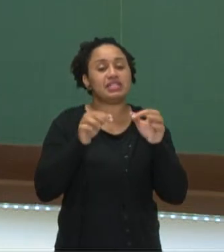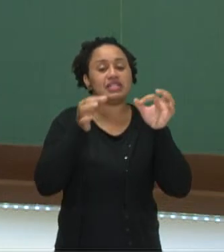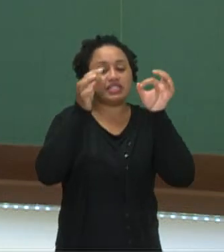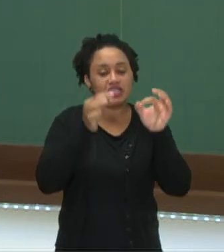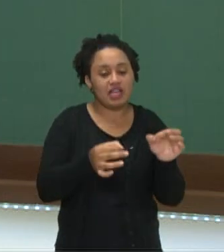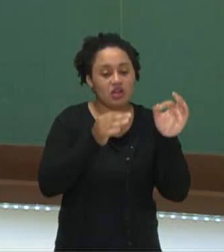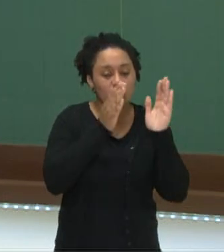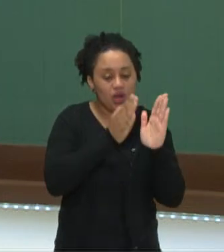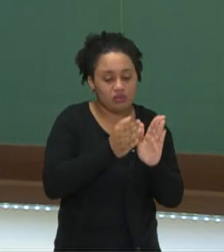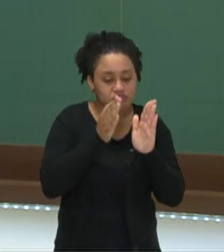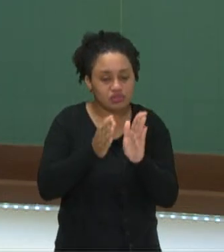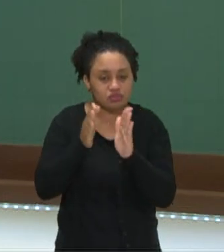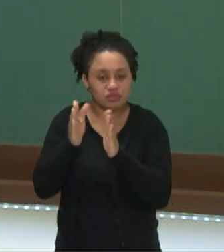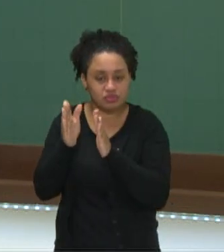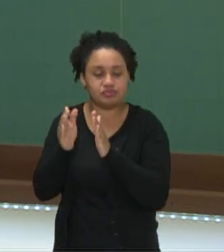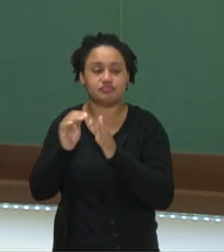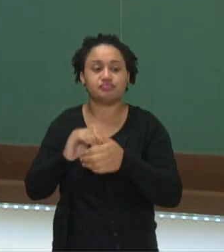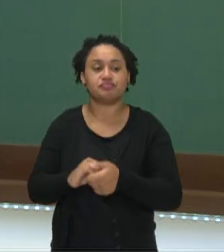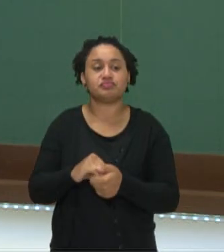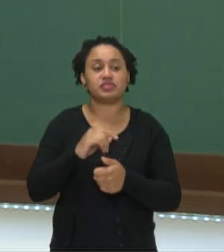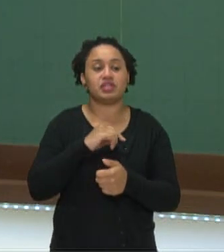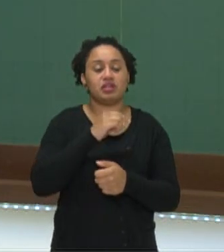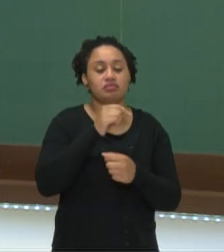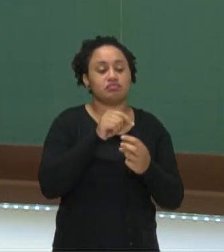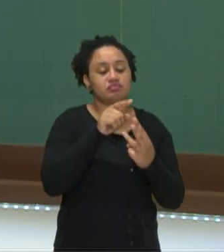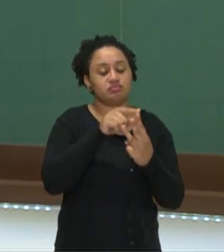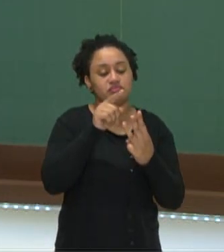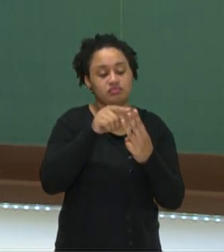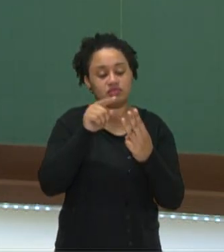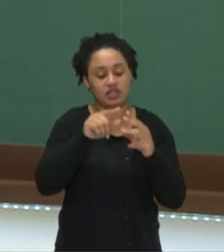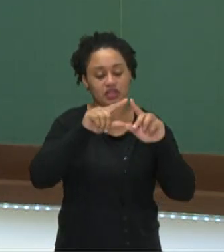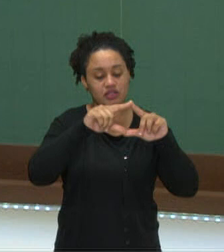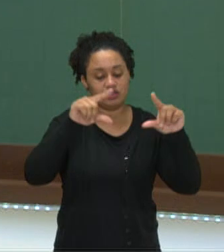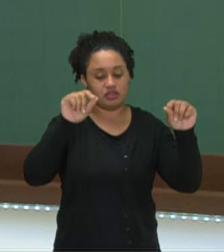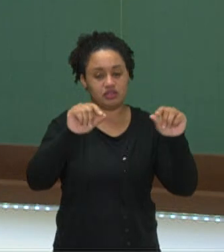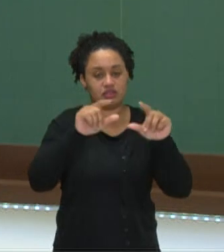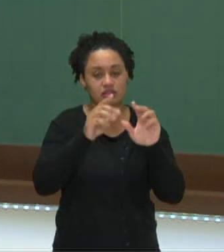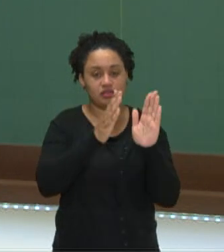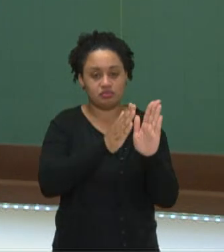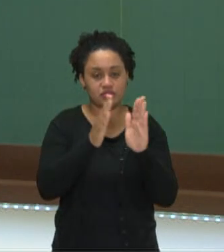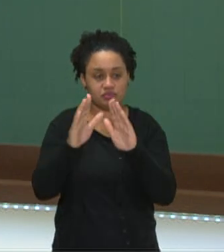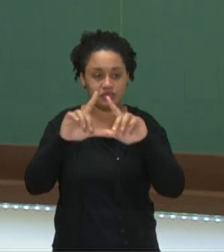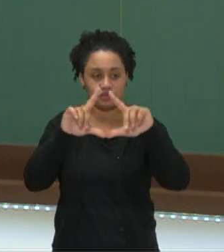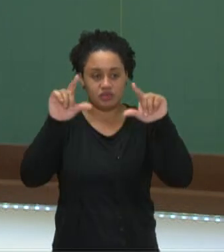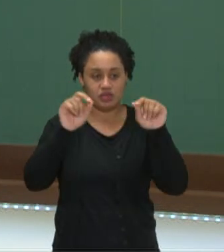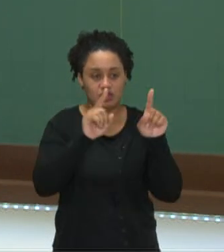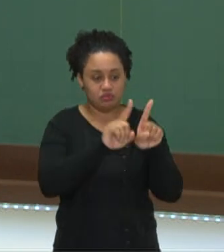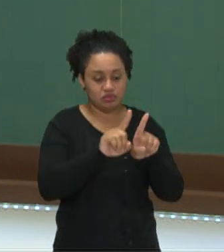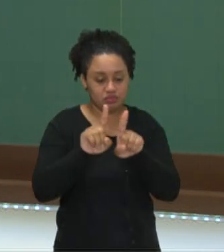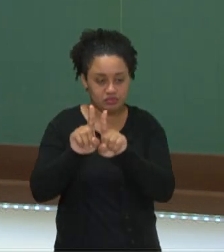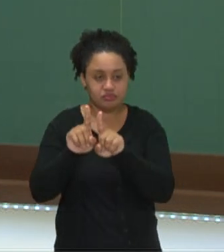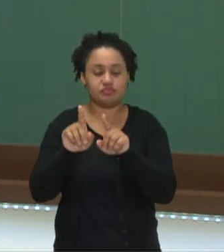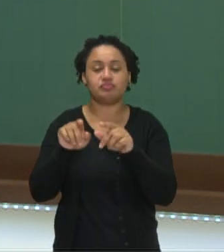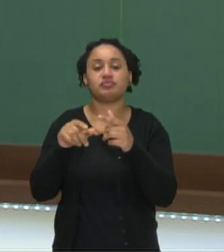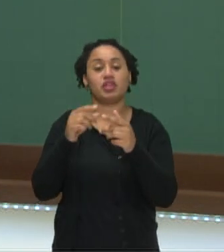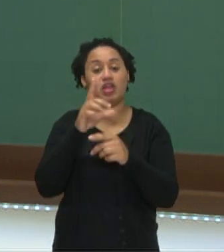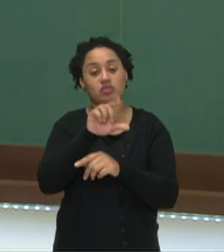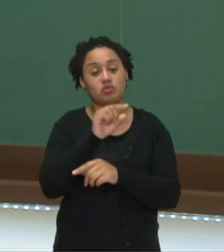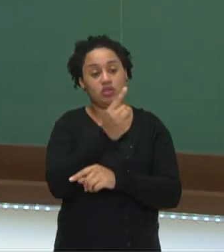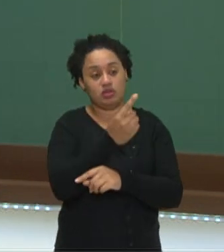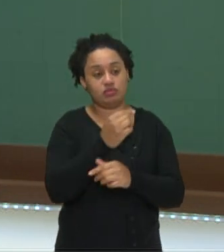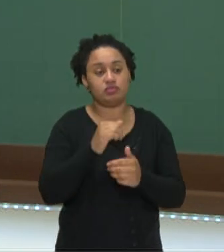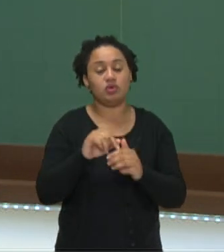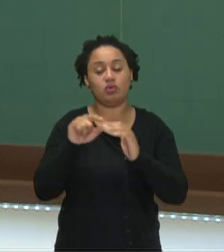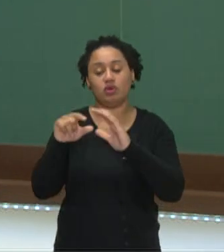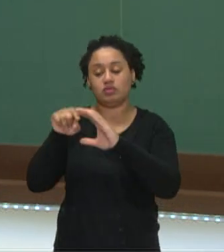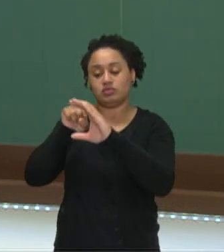o mesmo tamanho. Então, aqui são 3 retângulos do mesmo tamanho e eu peguei um deles. Aqui foi dividido o círculo